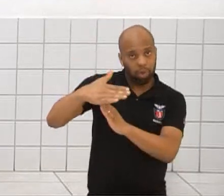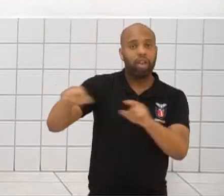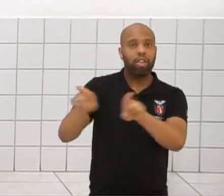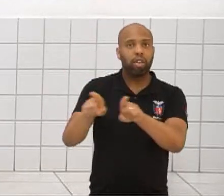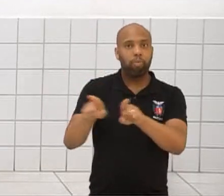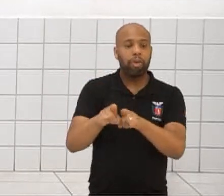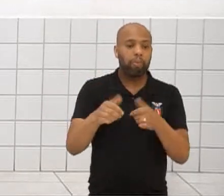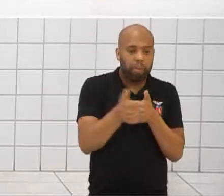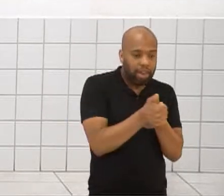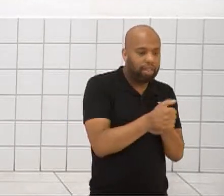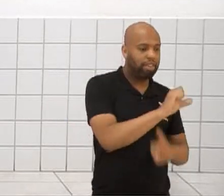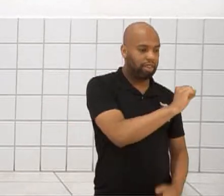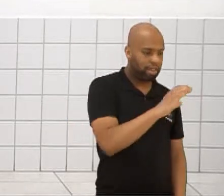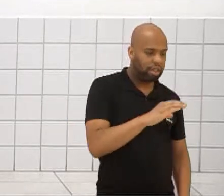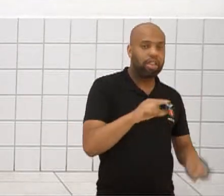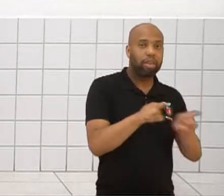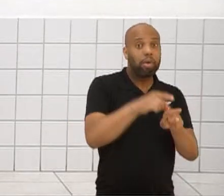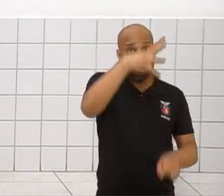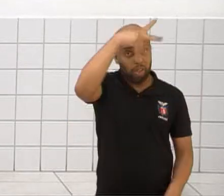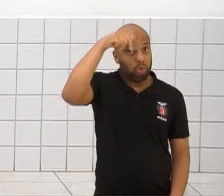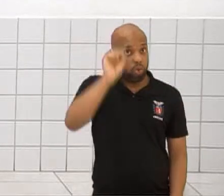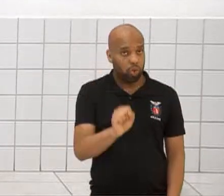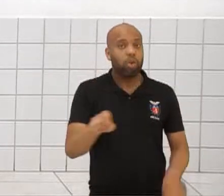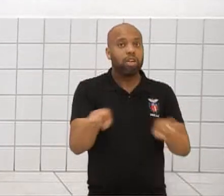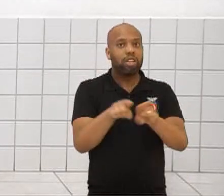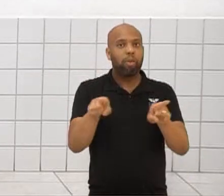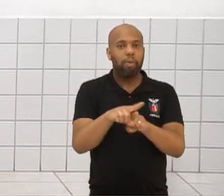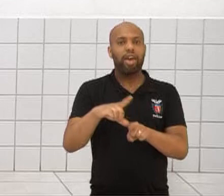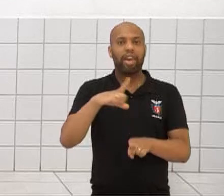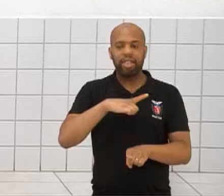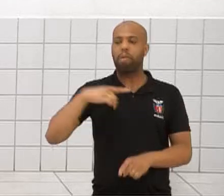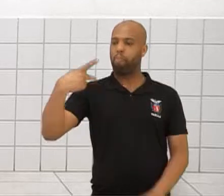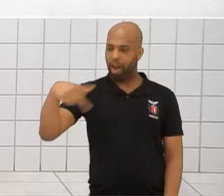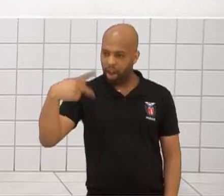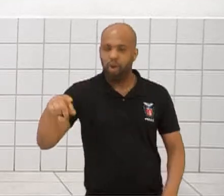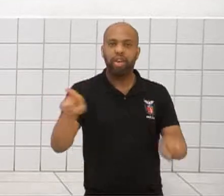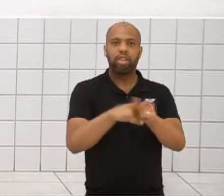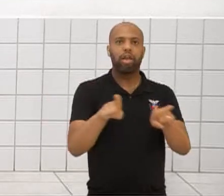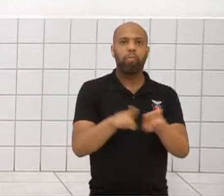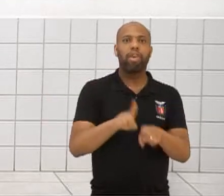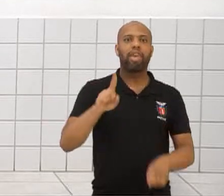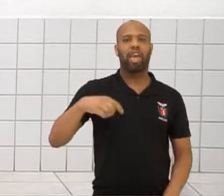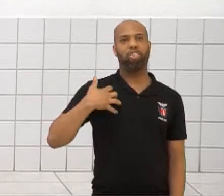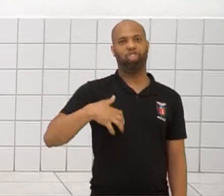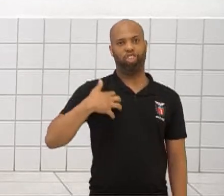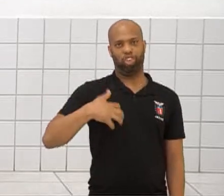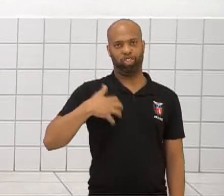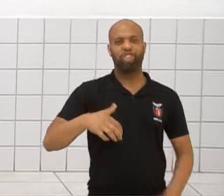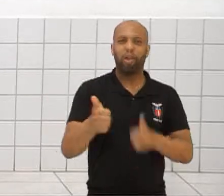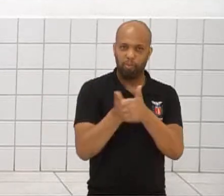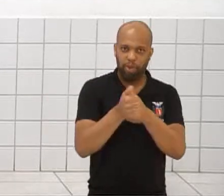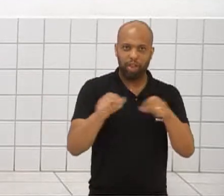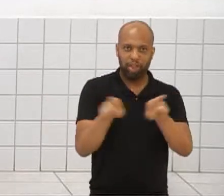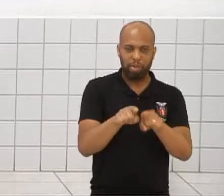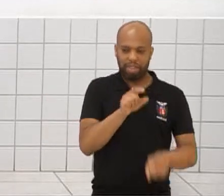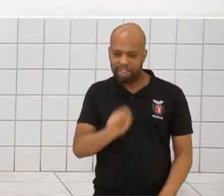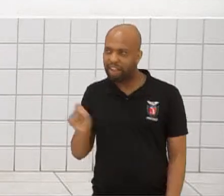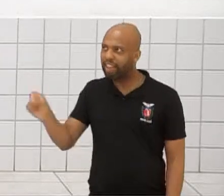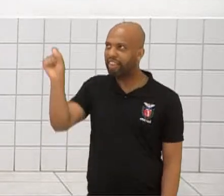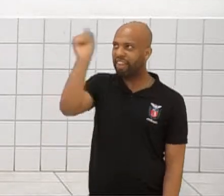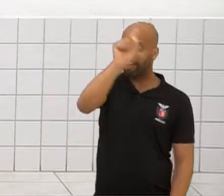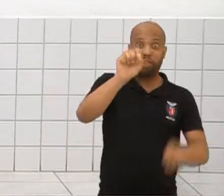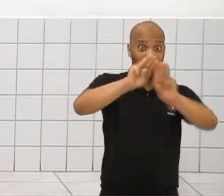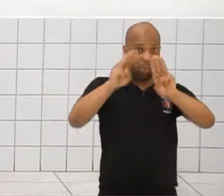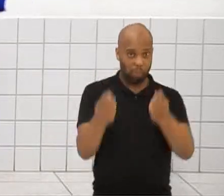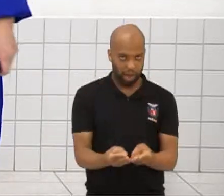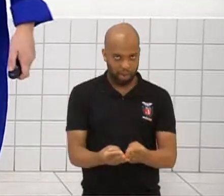Santa Catarina e teremos fronteiras com Paraguai e Argentina. Basicamente isso, os demais aspectos veremos na sequência, né, professor